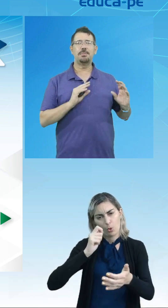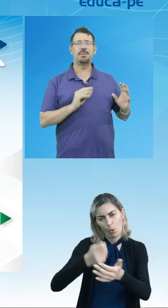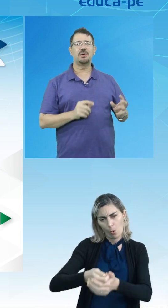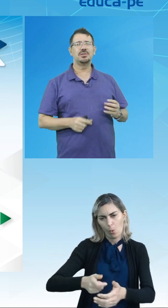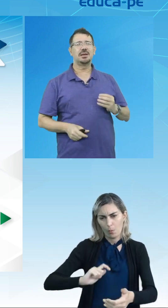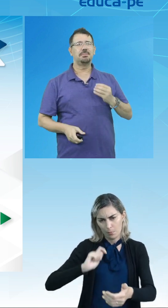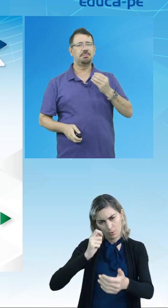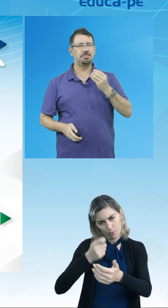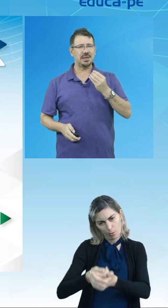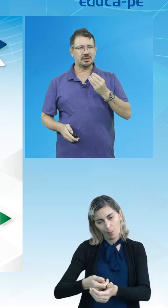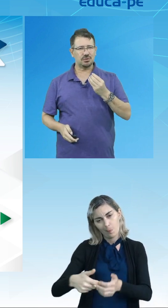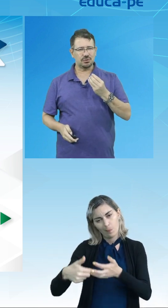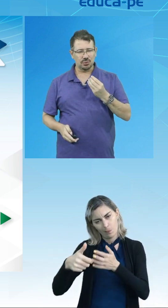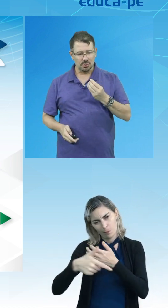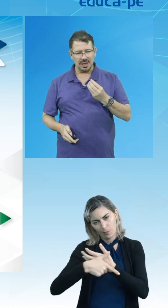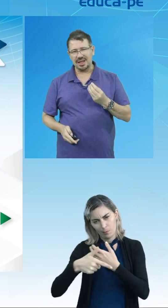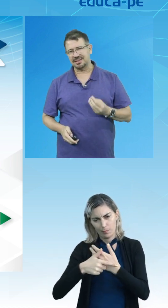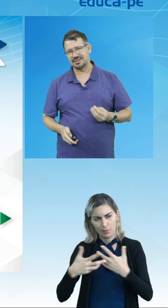Olha o papel da